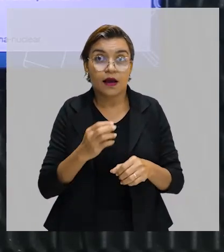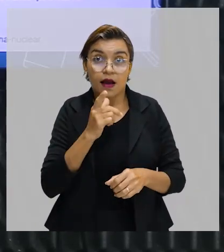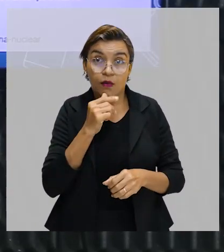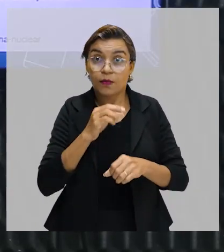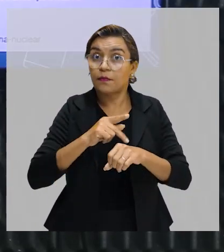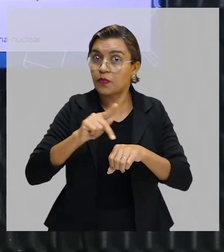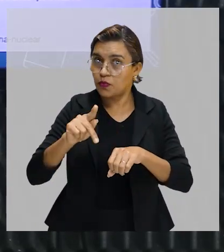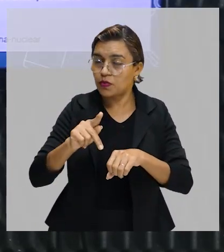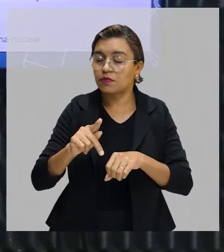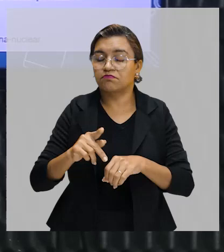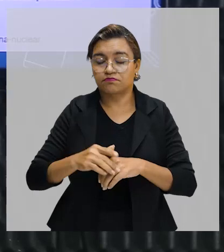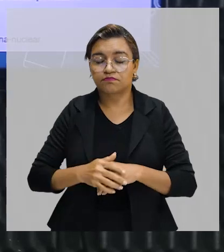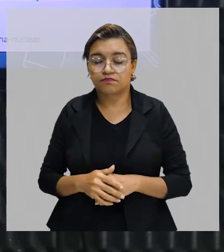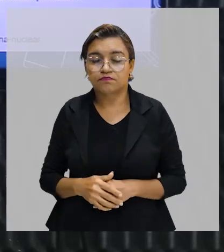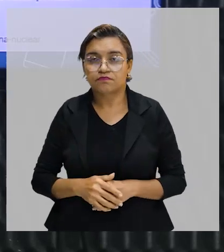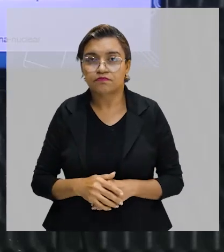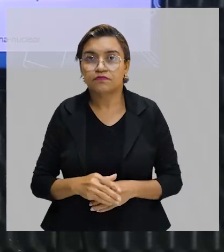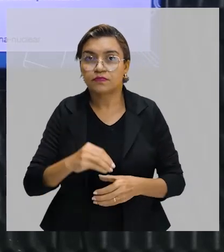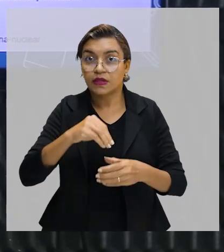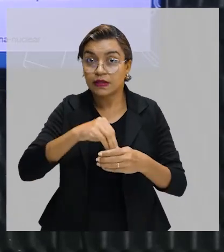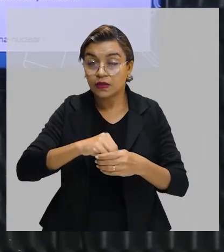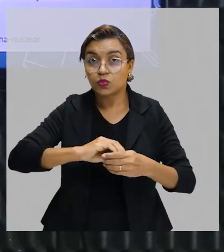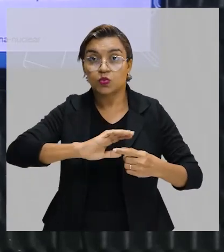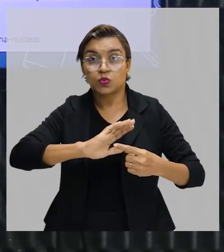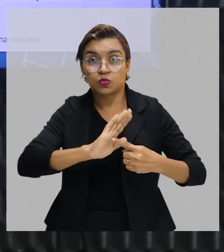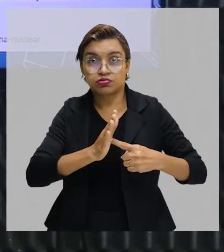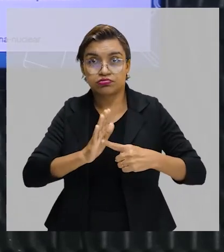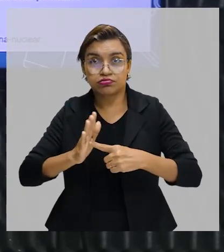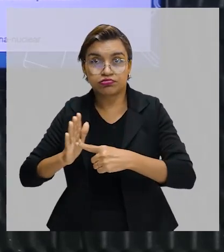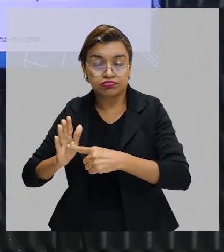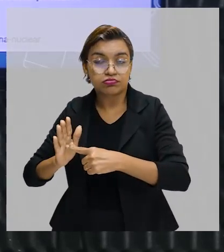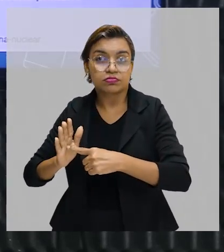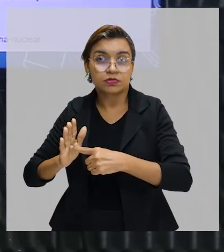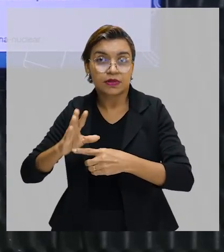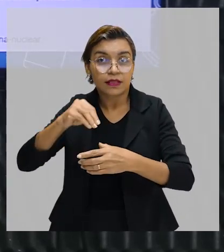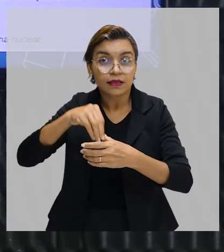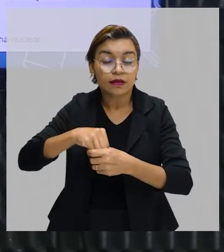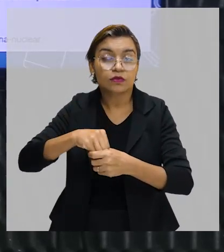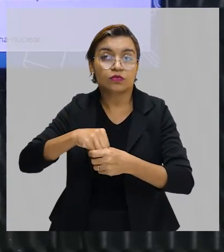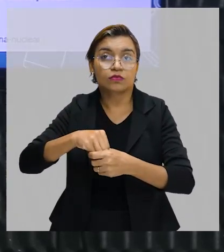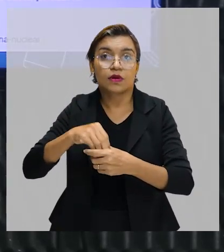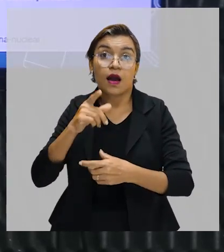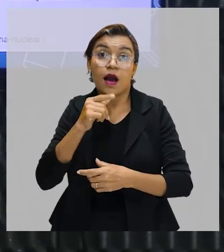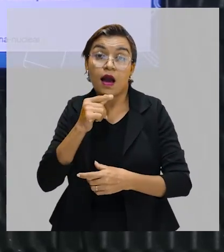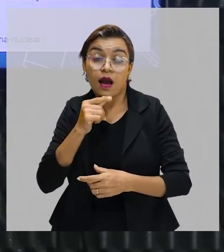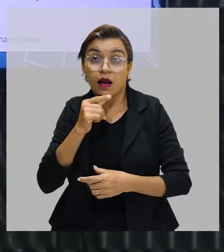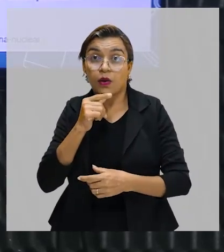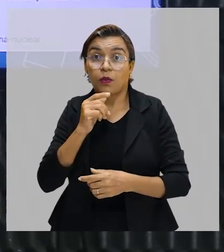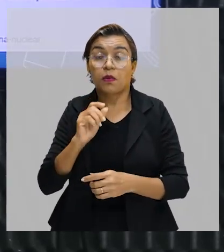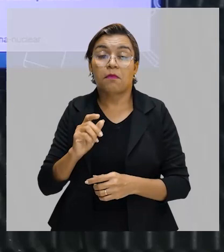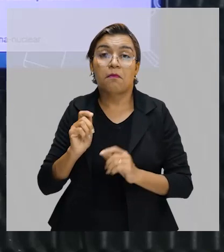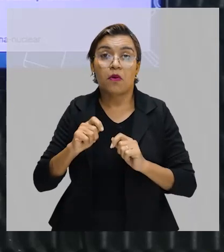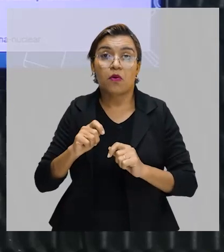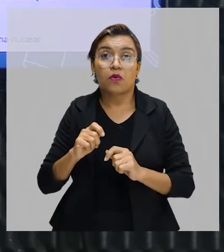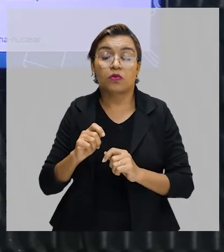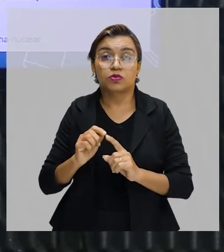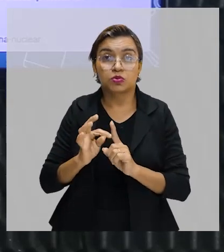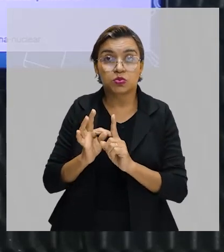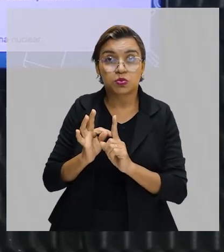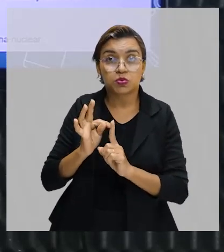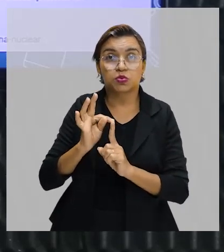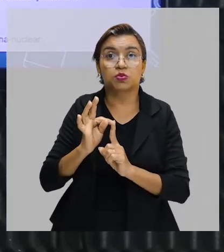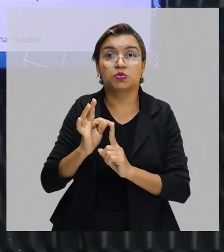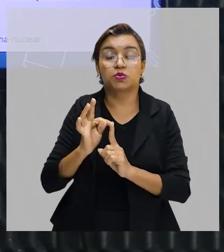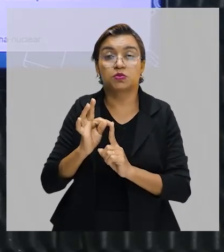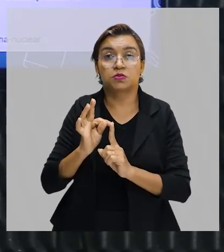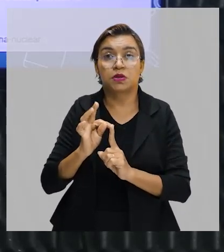certo? Que fica dentro do reator. Ela pode chegar até a 1.500 graus Celsius.